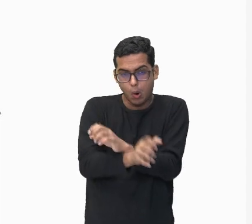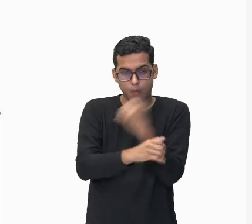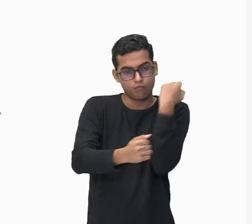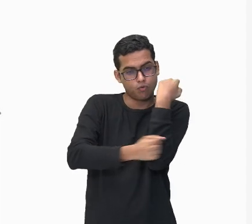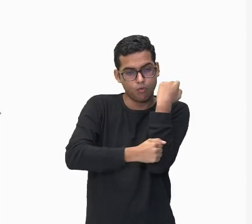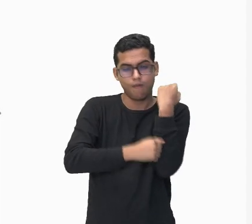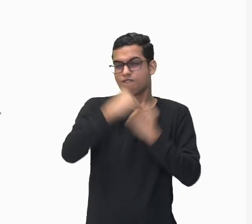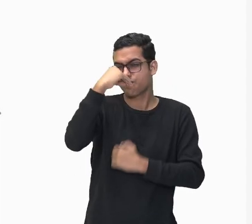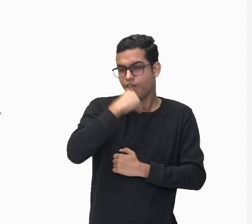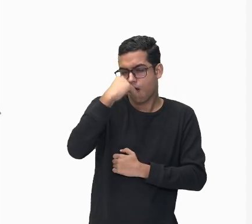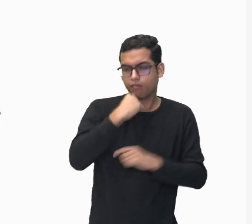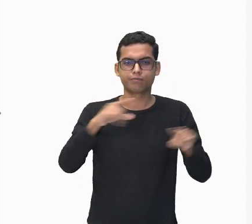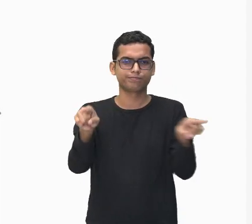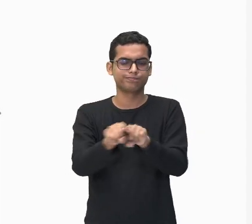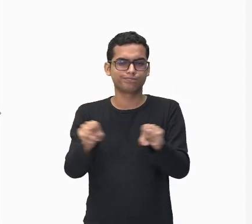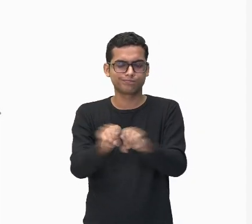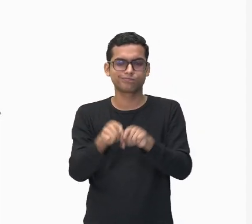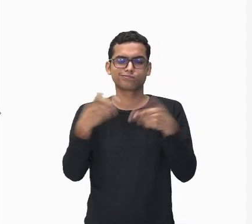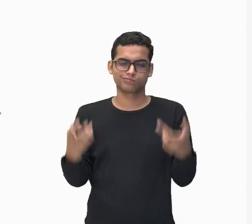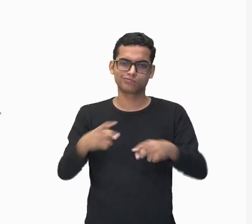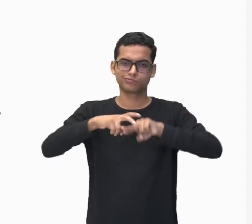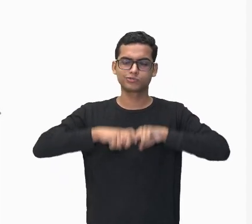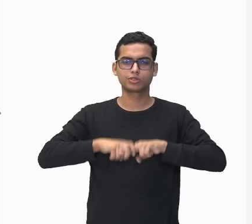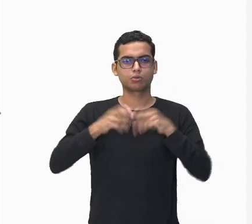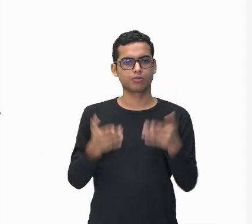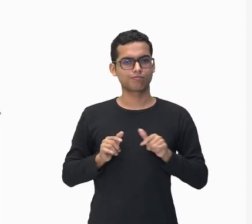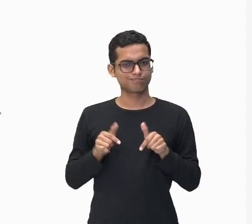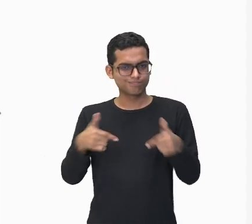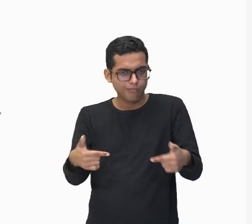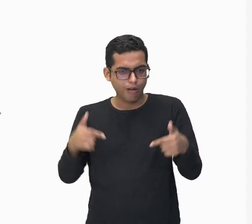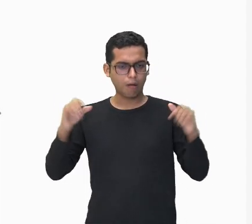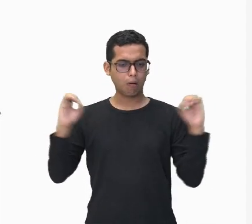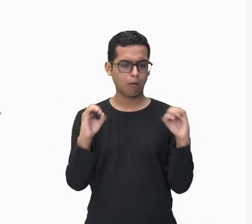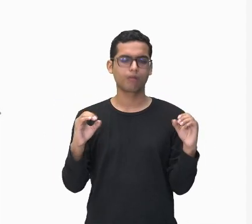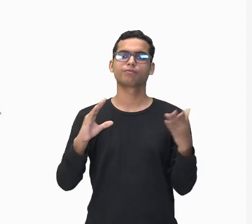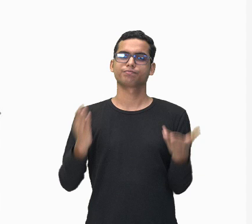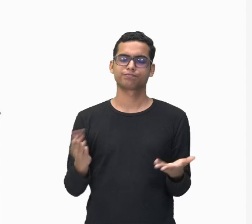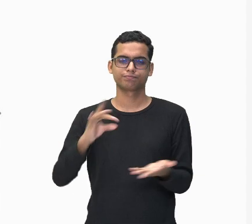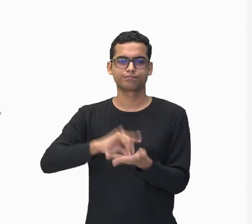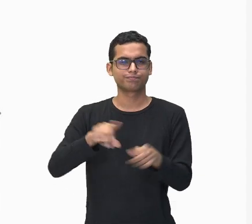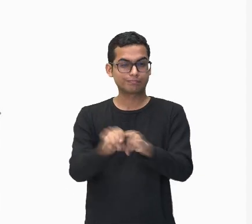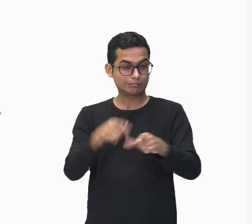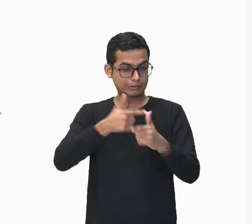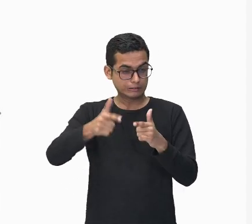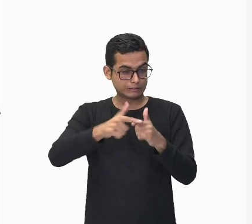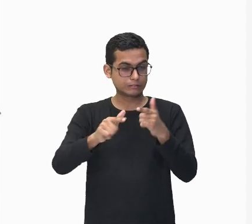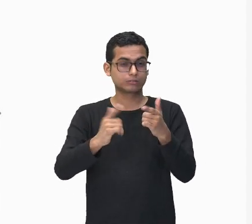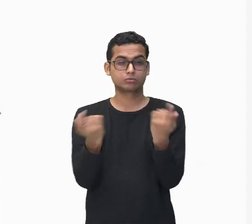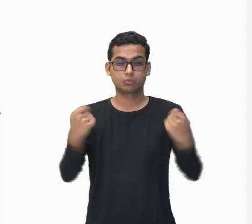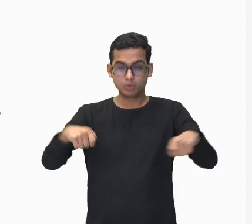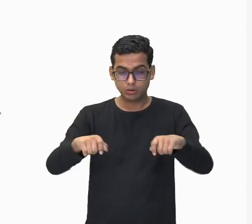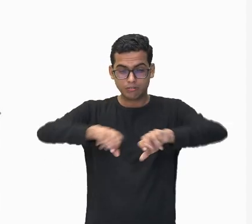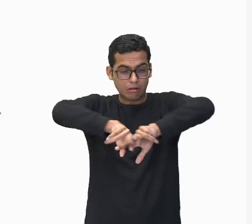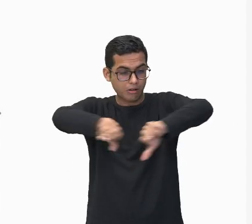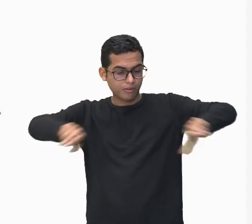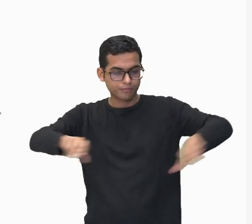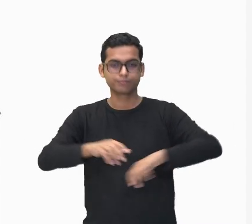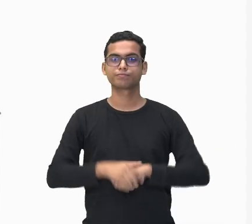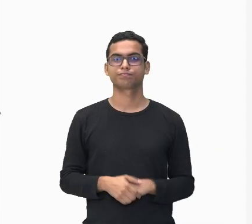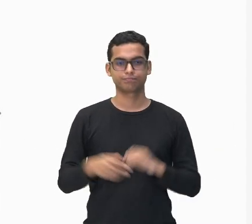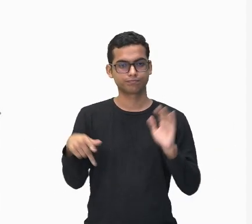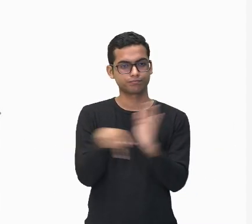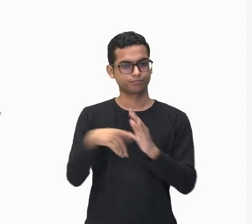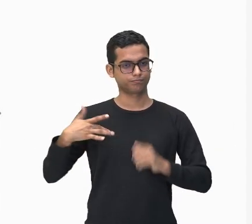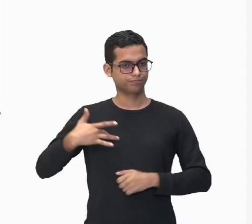falta da atividade física ali no cotidiano do indivíduo. E o que torna, né, em que ponto da nossa história a